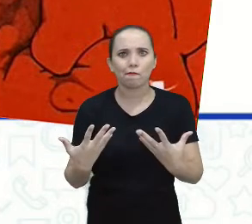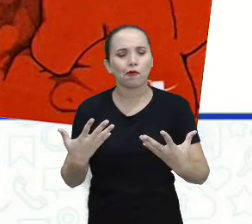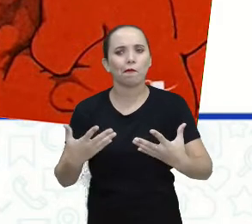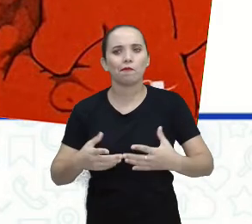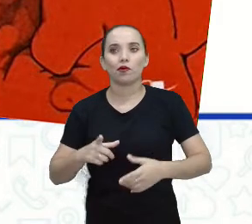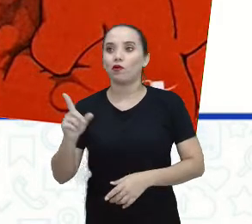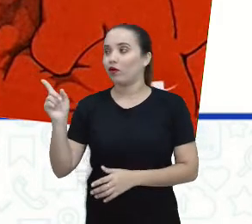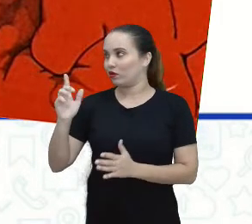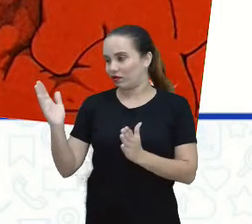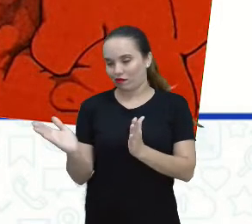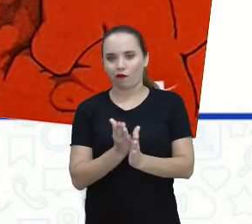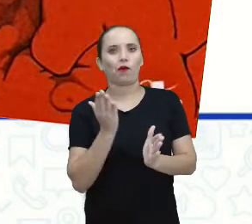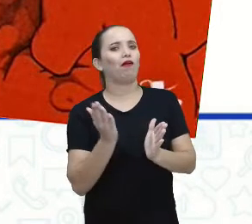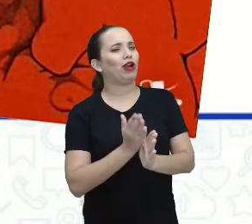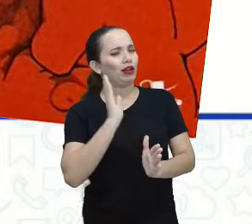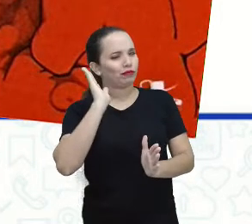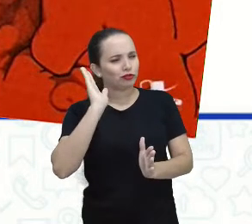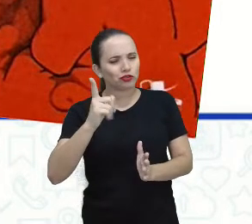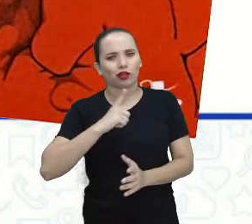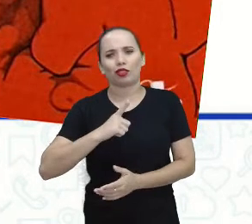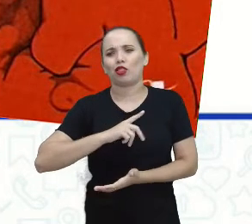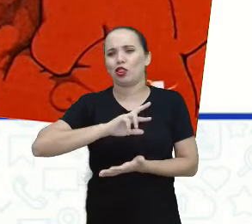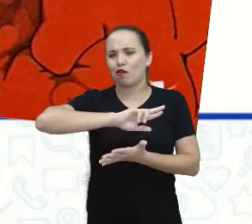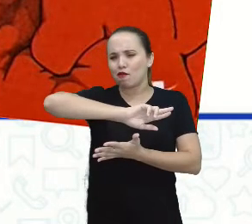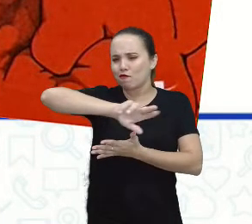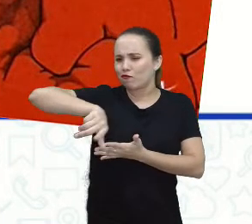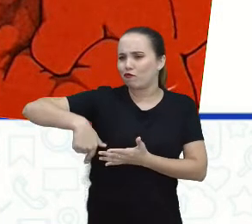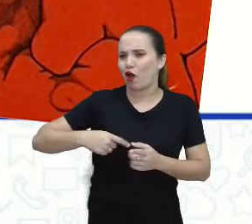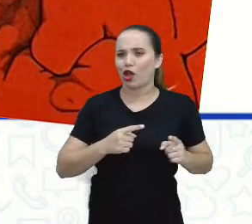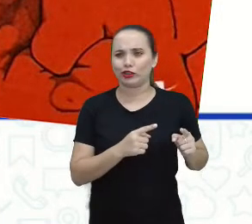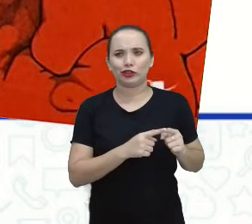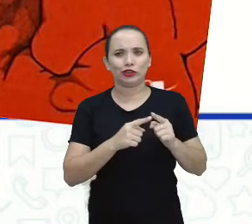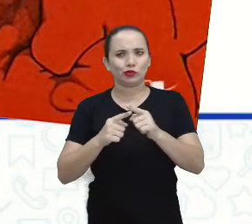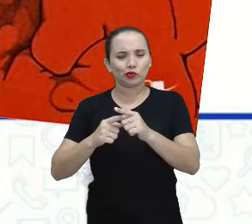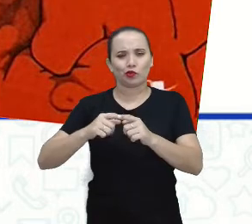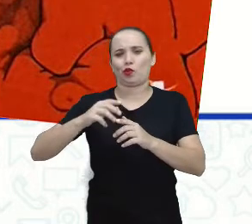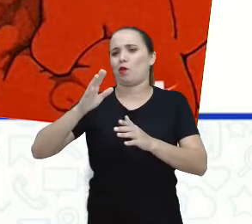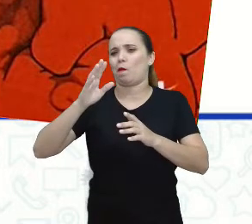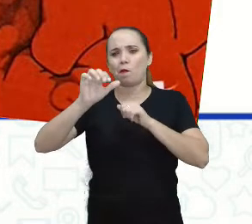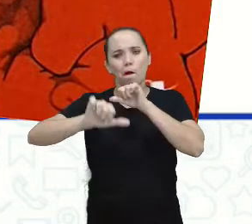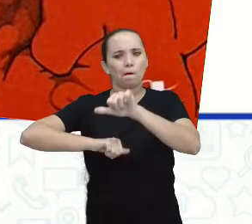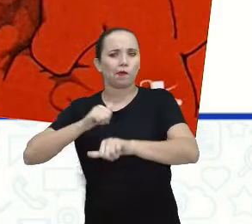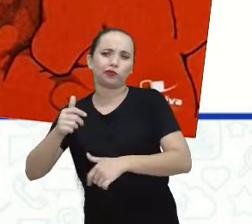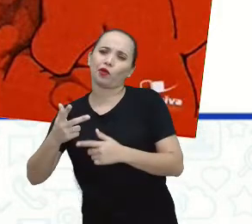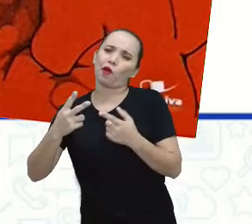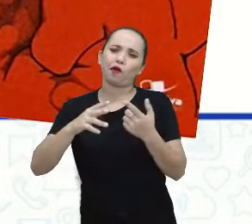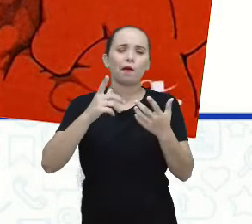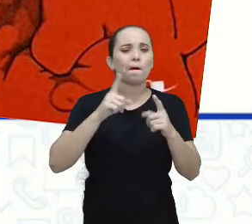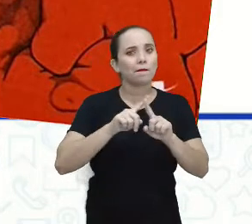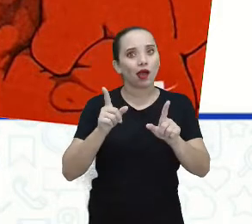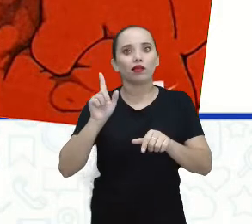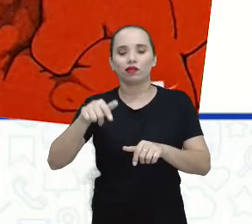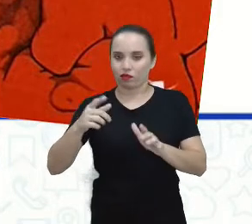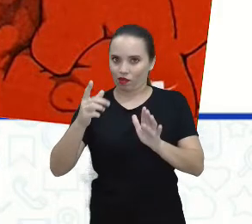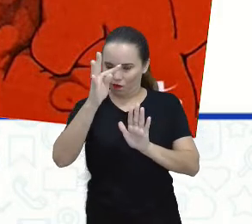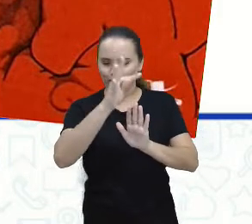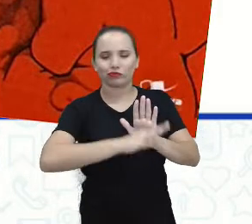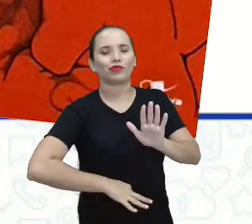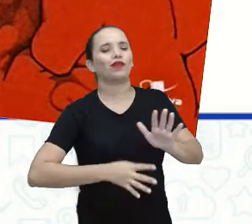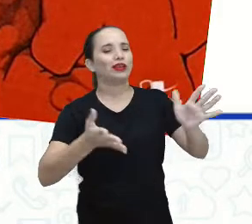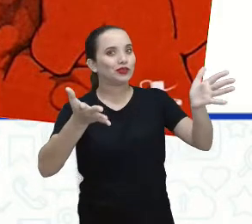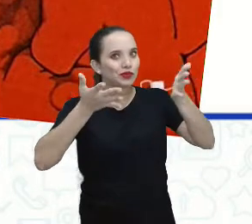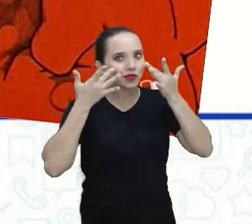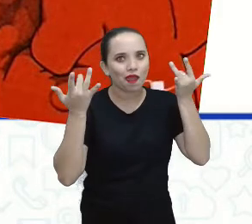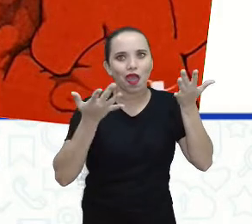várias vezes, né? Então, é um texto teatral. Quem quiser ler, vale a pena, porque é divertido.